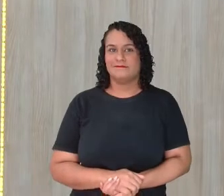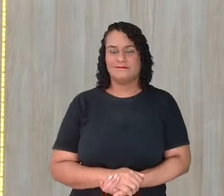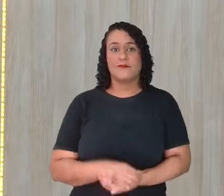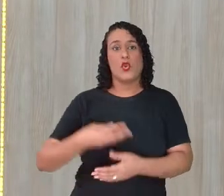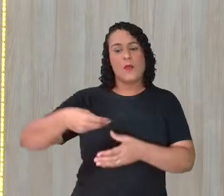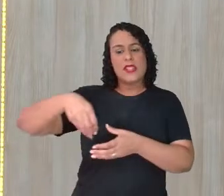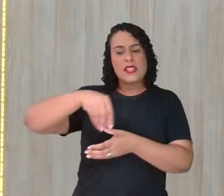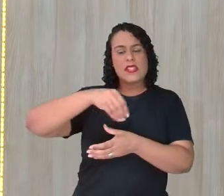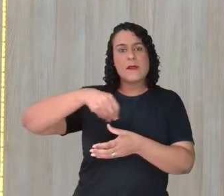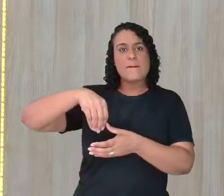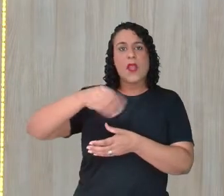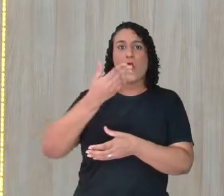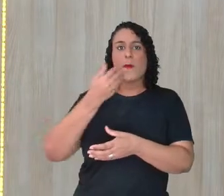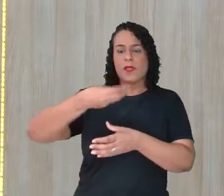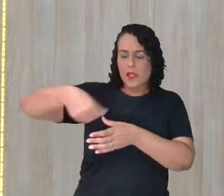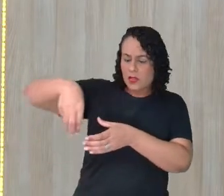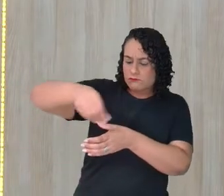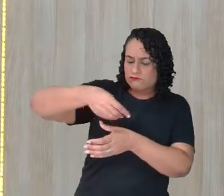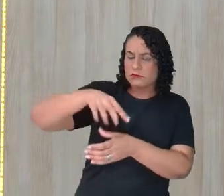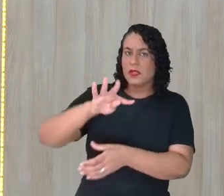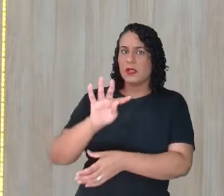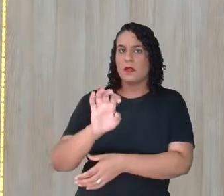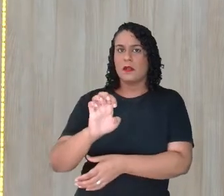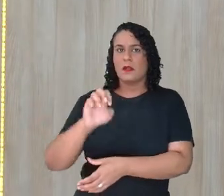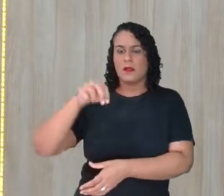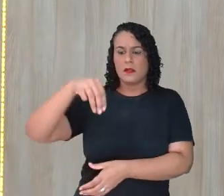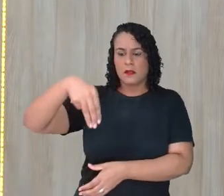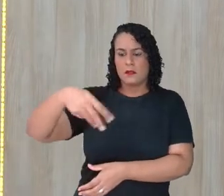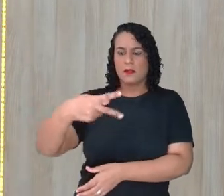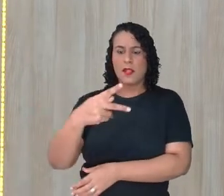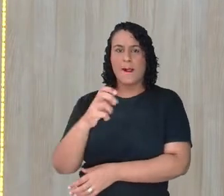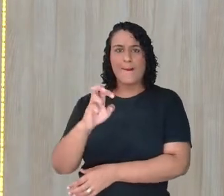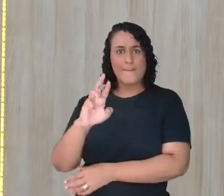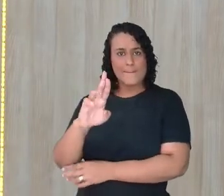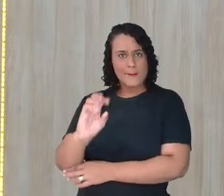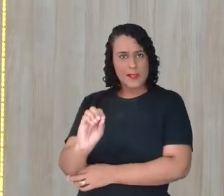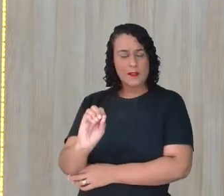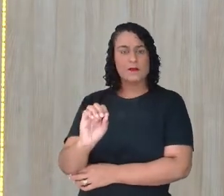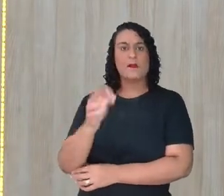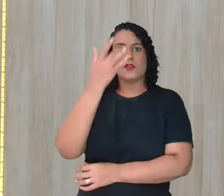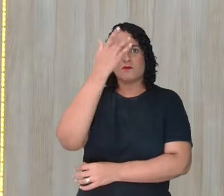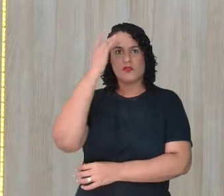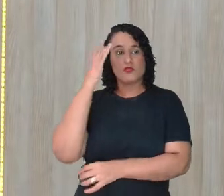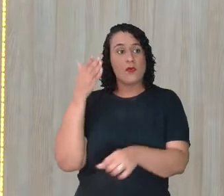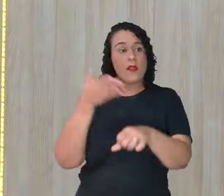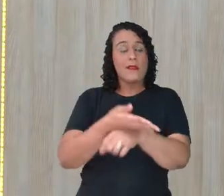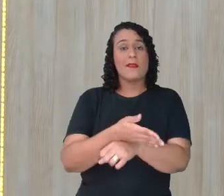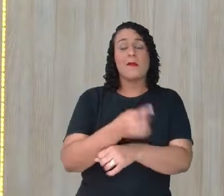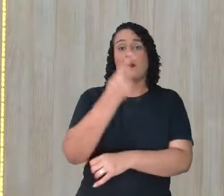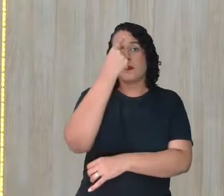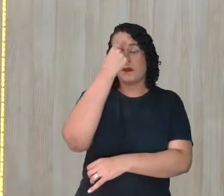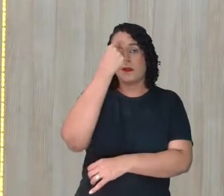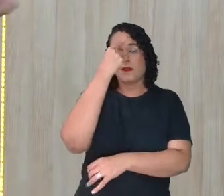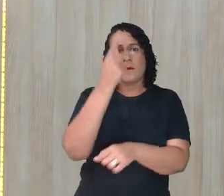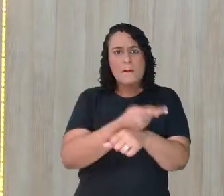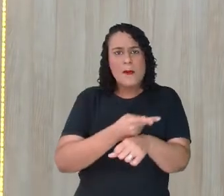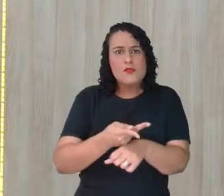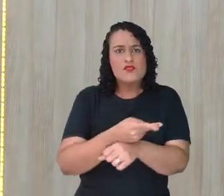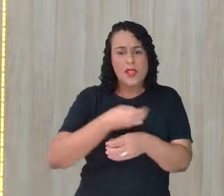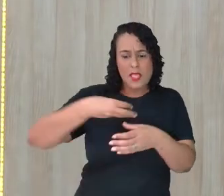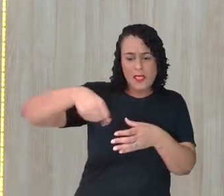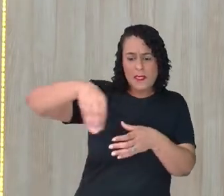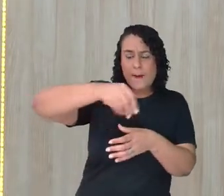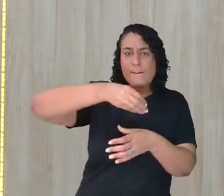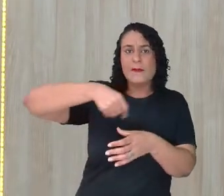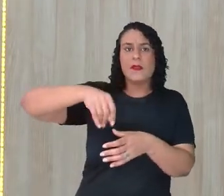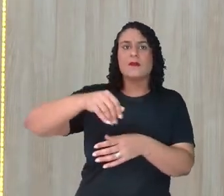tempero. Então, o pessoal naquele momento ia para as Índias em busca de tempero, professor. O